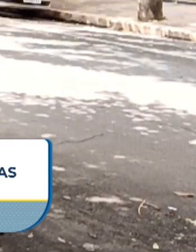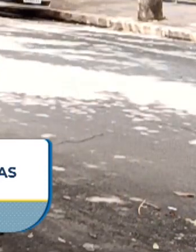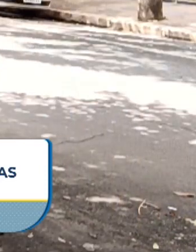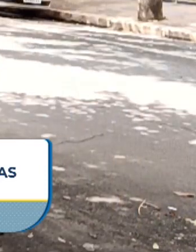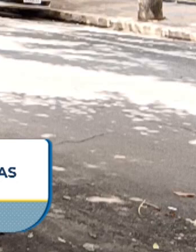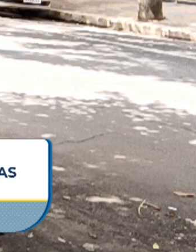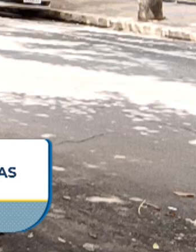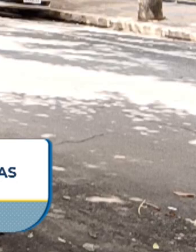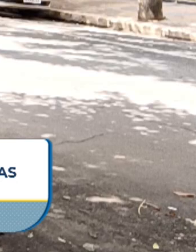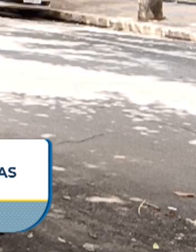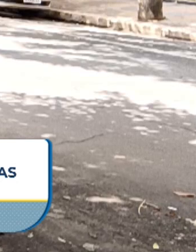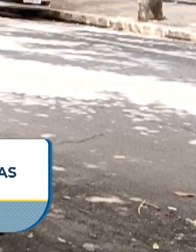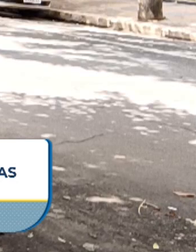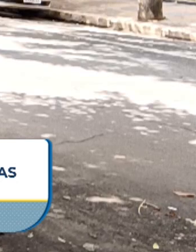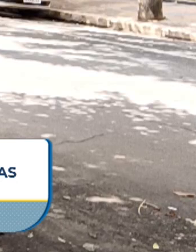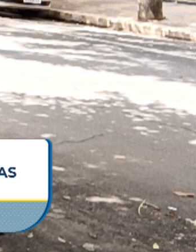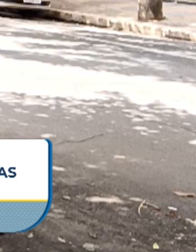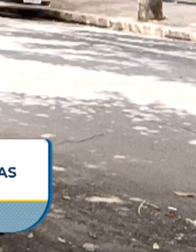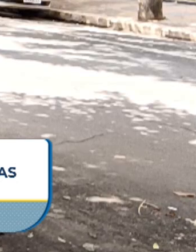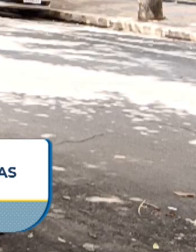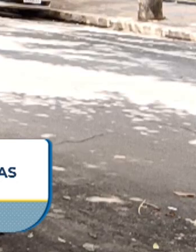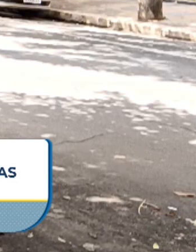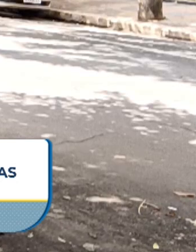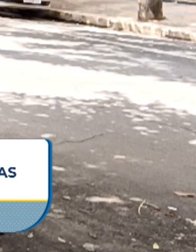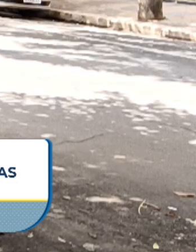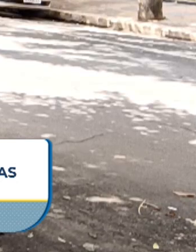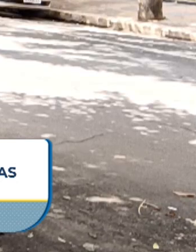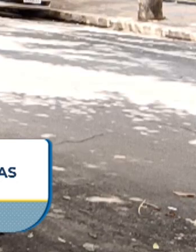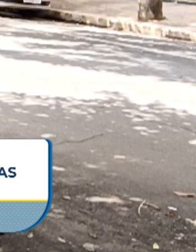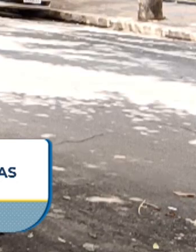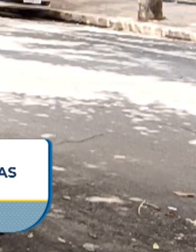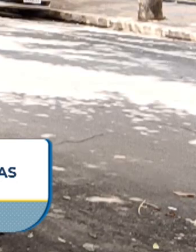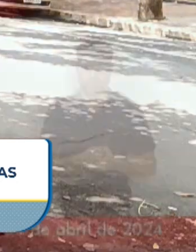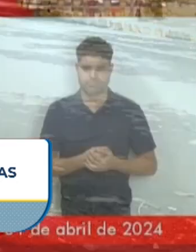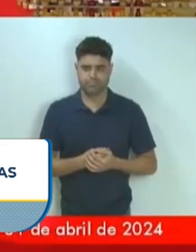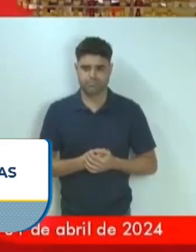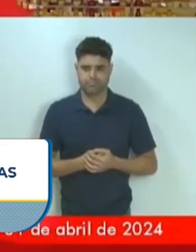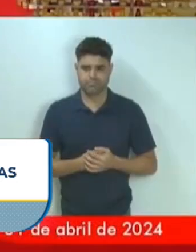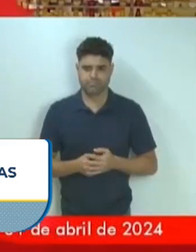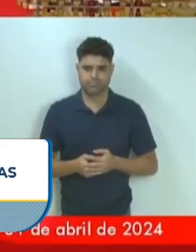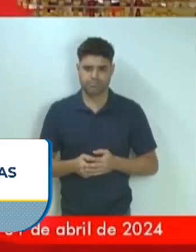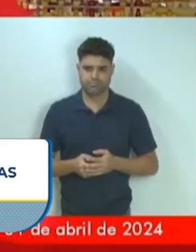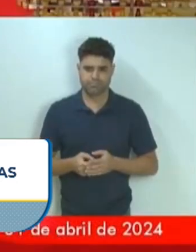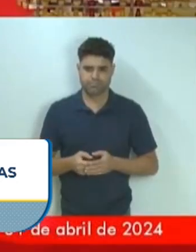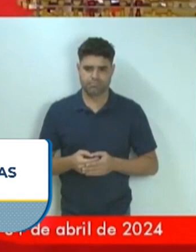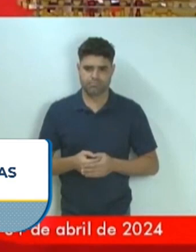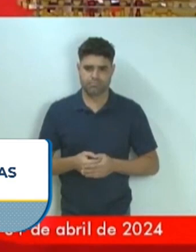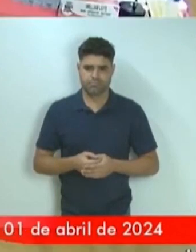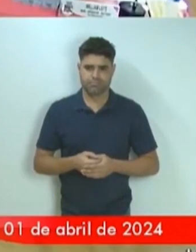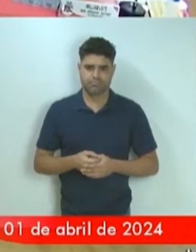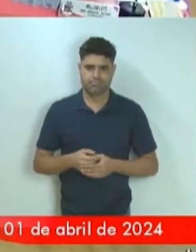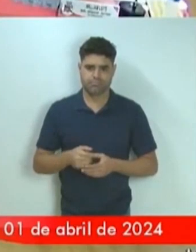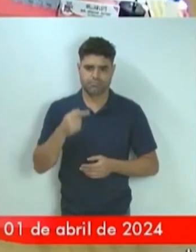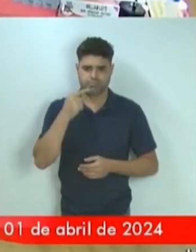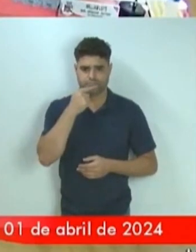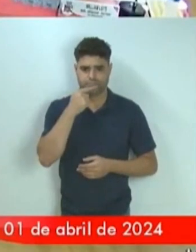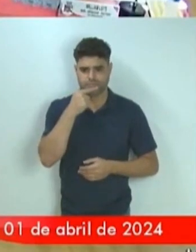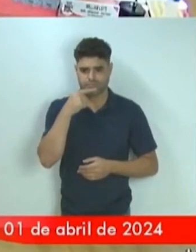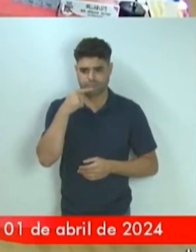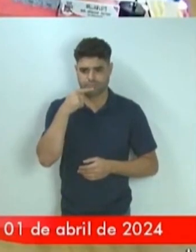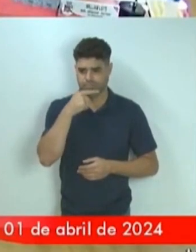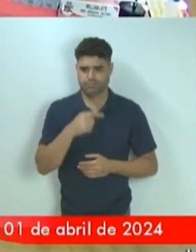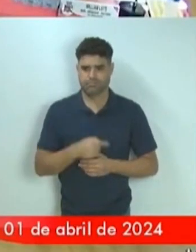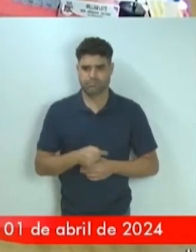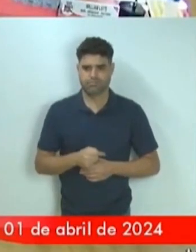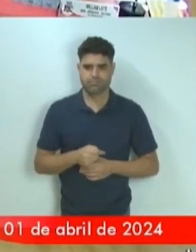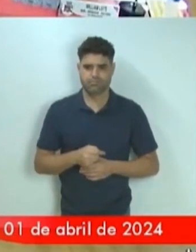Thomas, da cidade de Presidente Prudente, é de autoria do vereador Mauro Marques das Neves, do Partido Pode. Se trata, então, de uma unidade